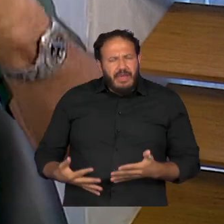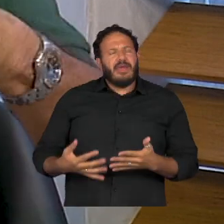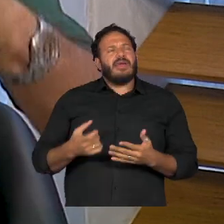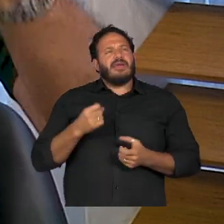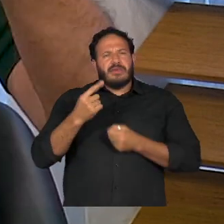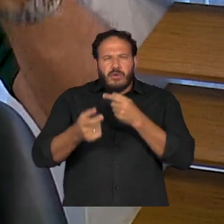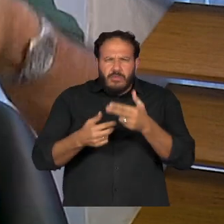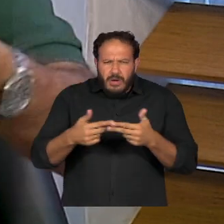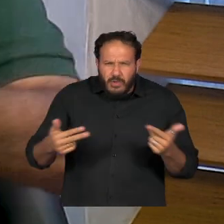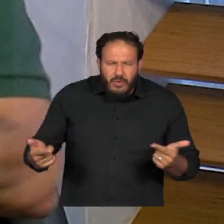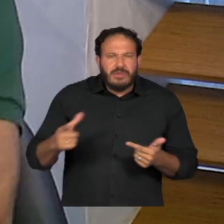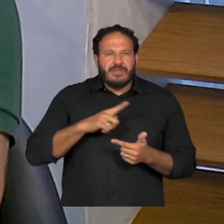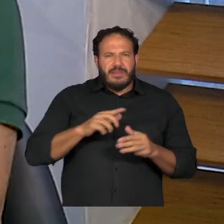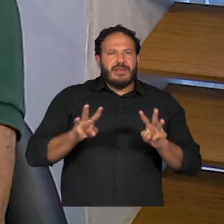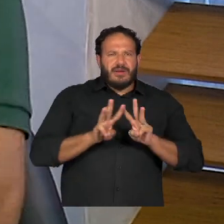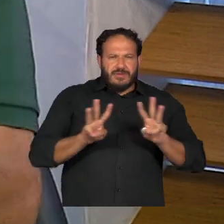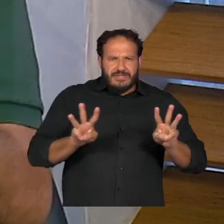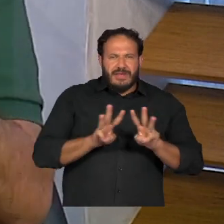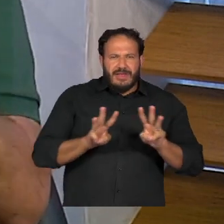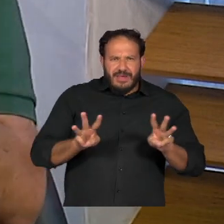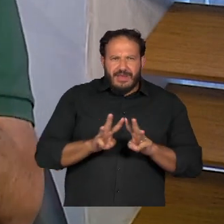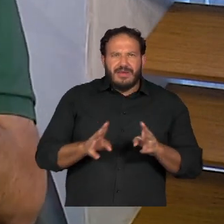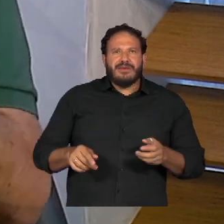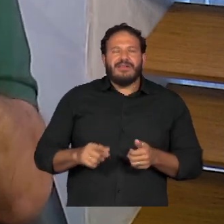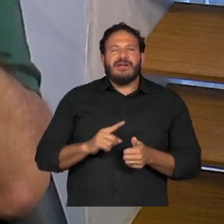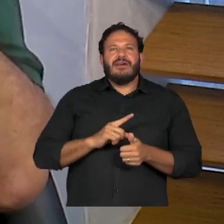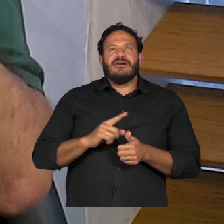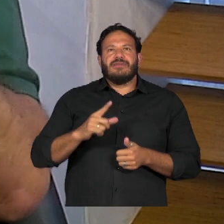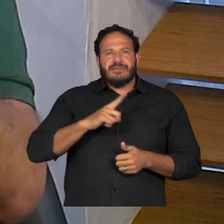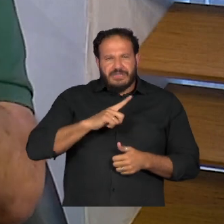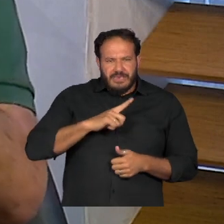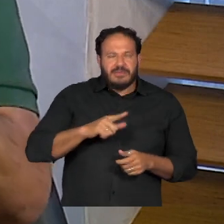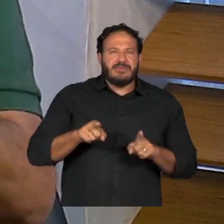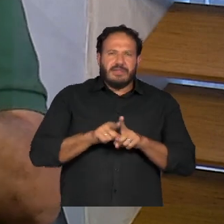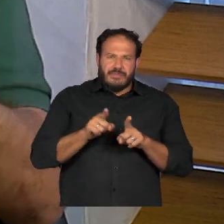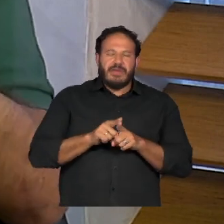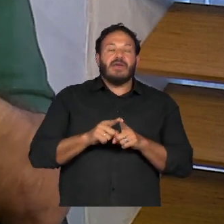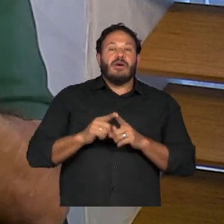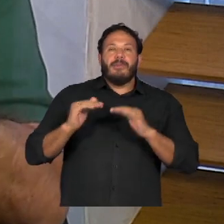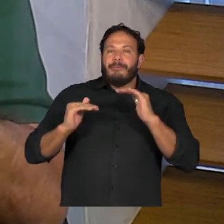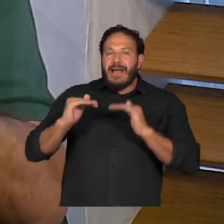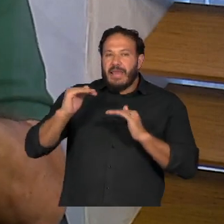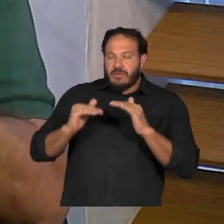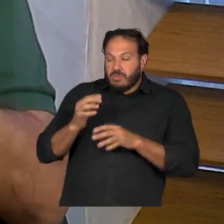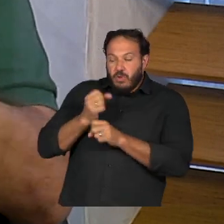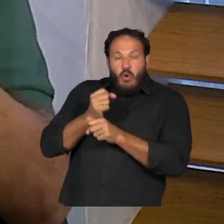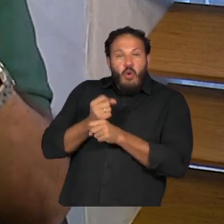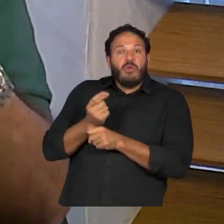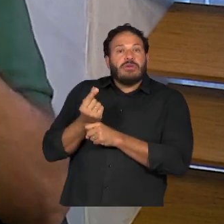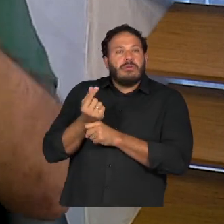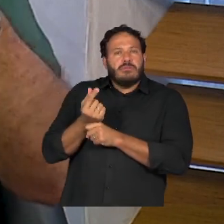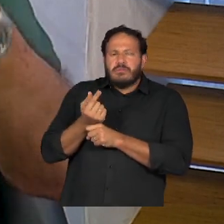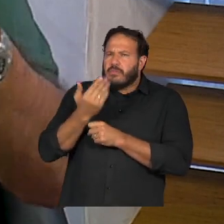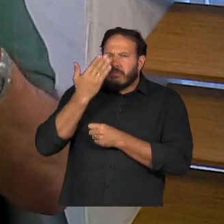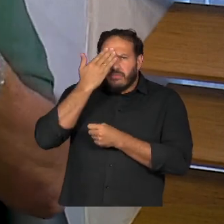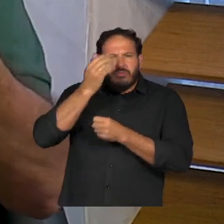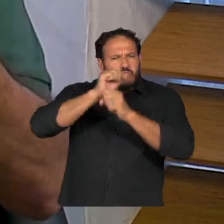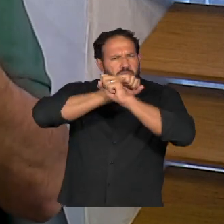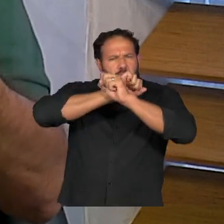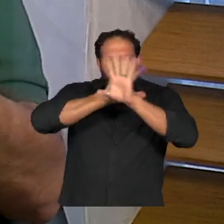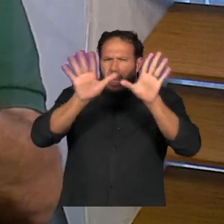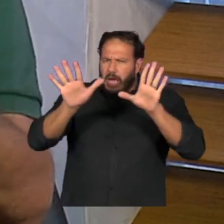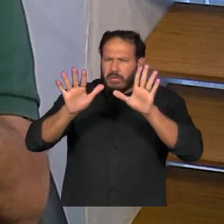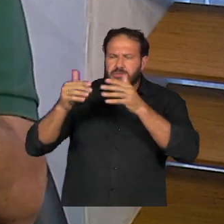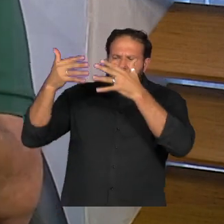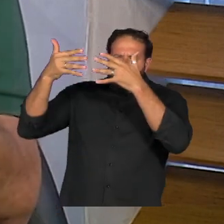coisa mais tá lá dentro o nosso balanço asos nossos demonstrações financeiras a transparência Total tá dentro do nosso